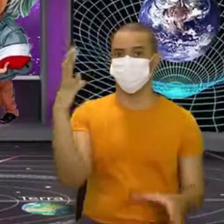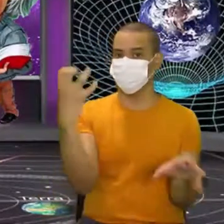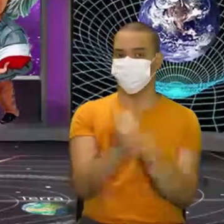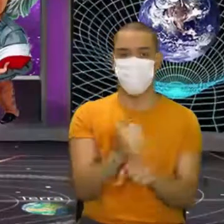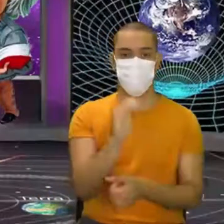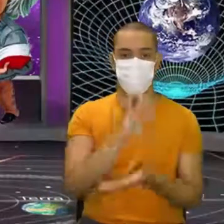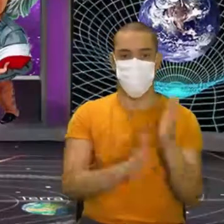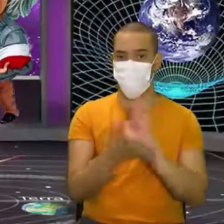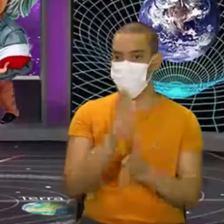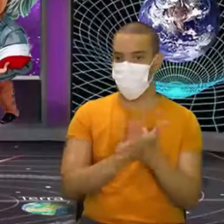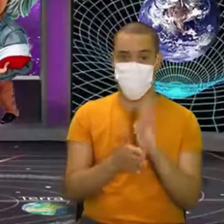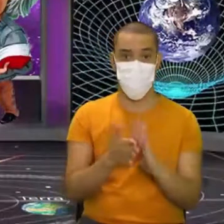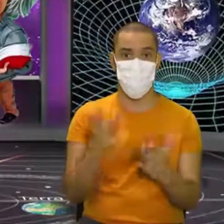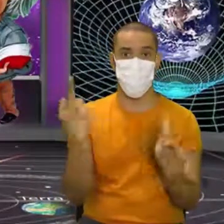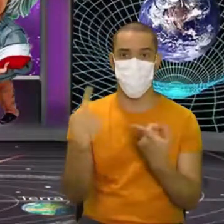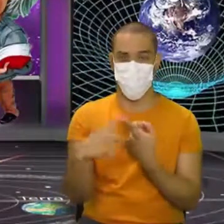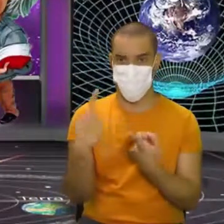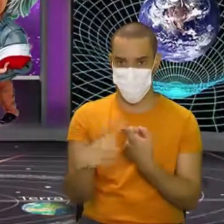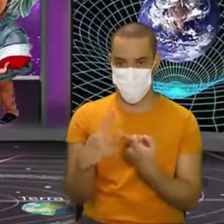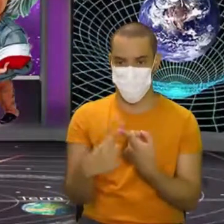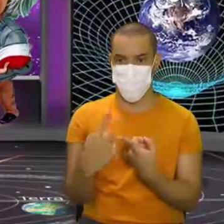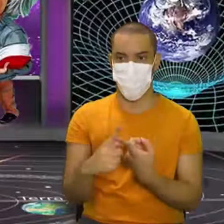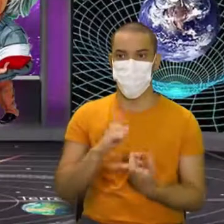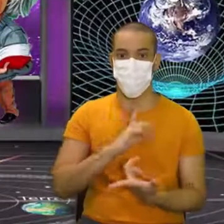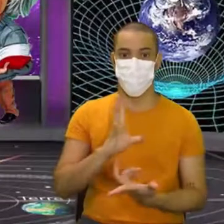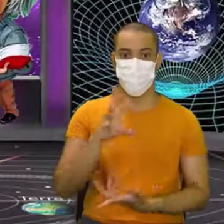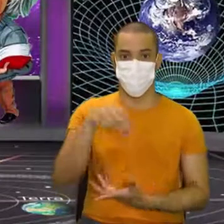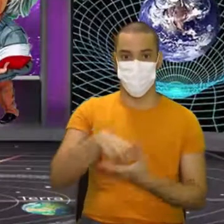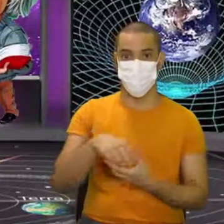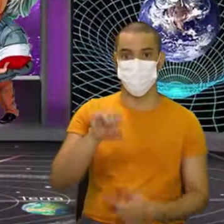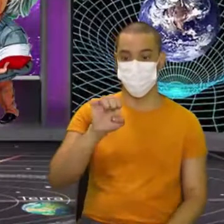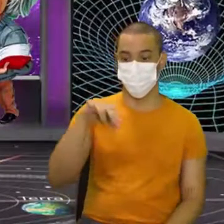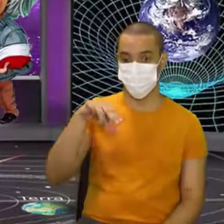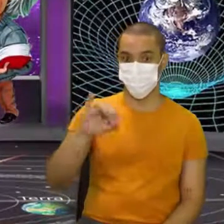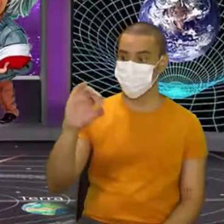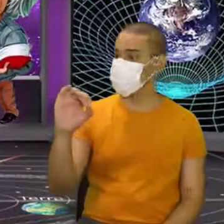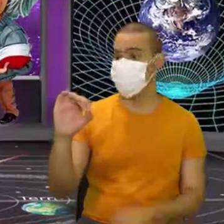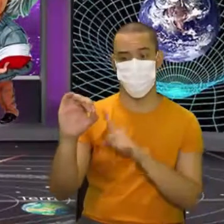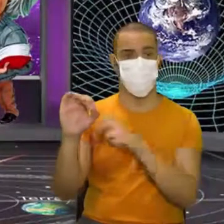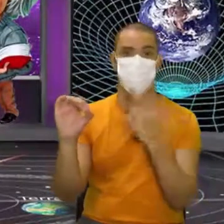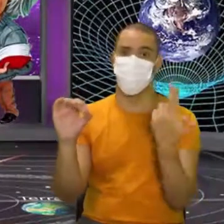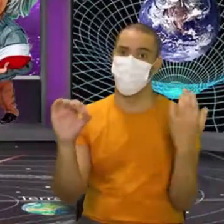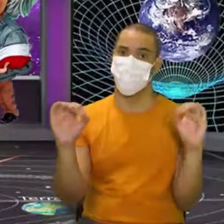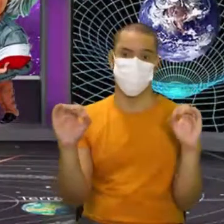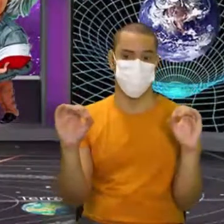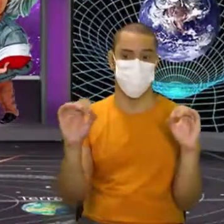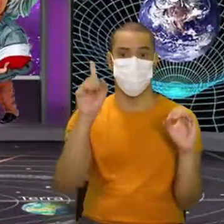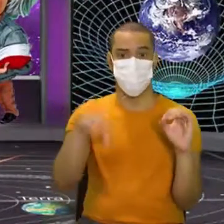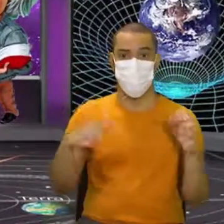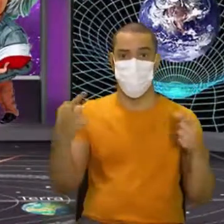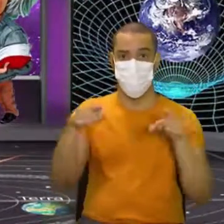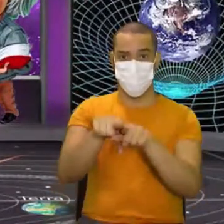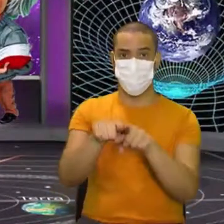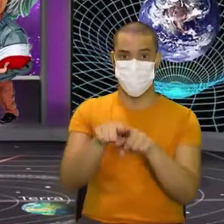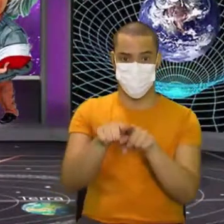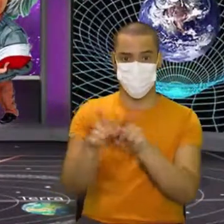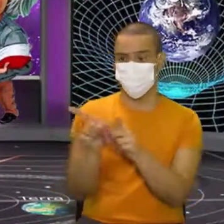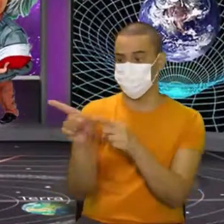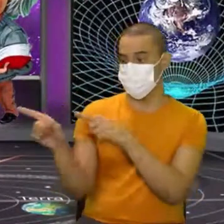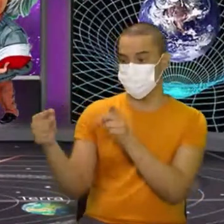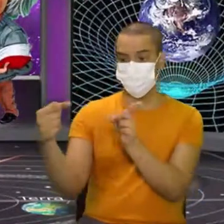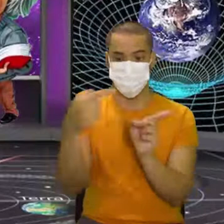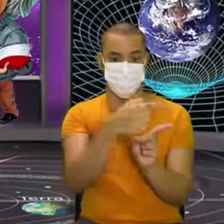calcular nem calcular nada porque sendo de 0 a 0 e é paralelo sendo de